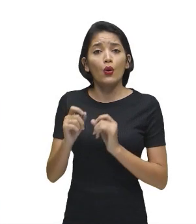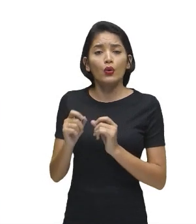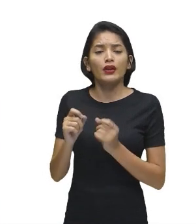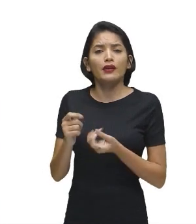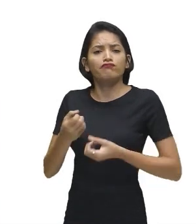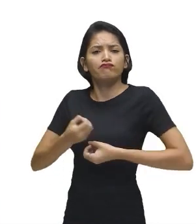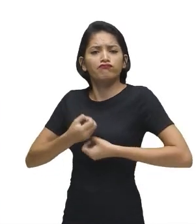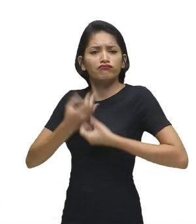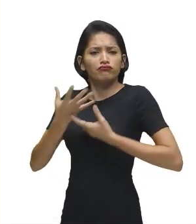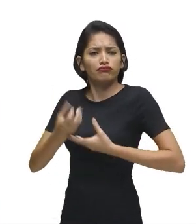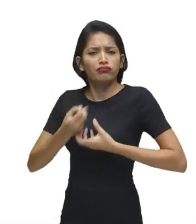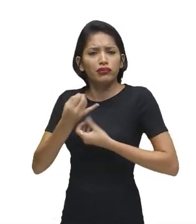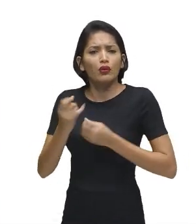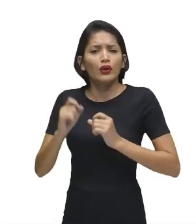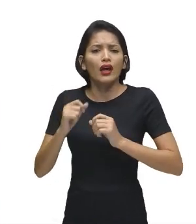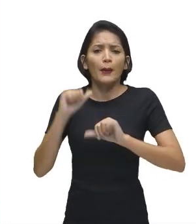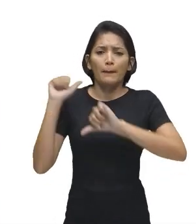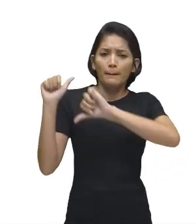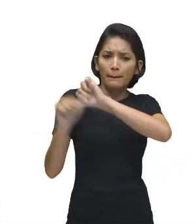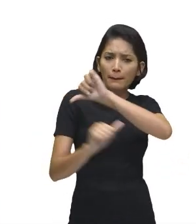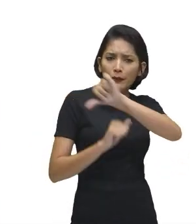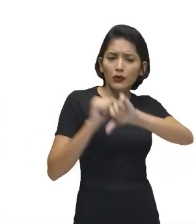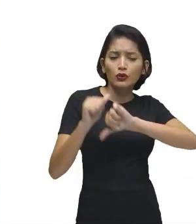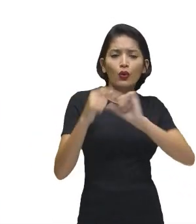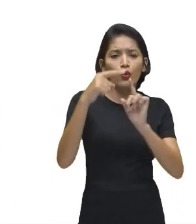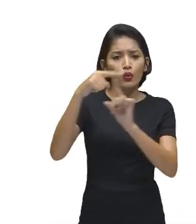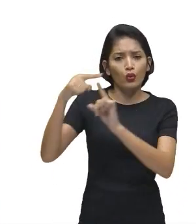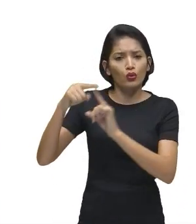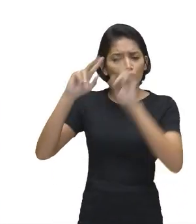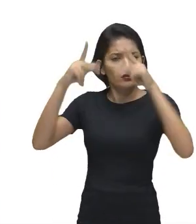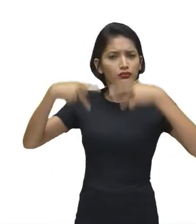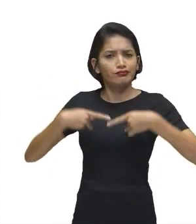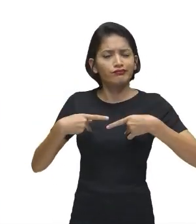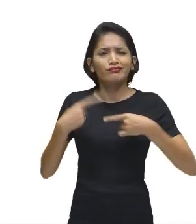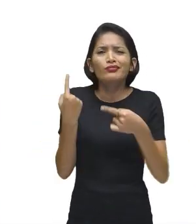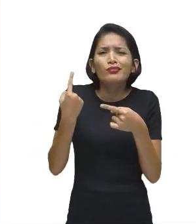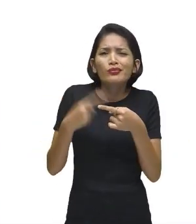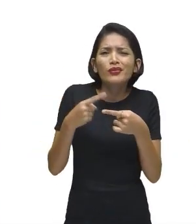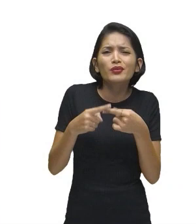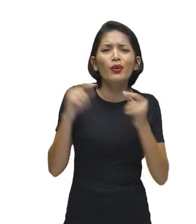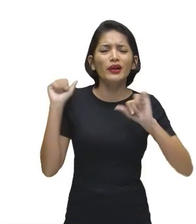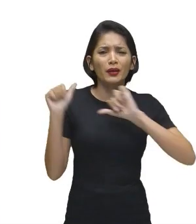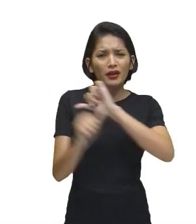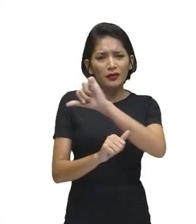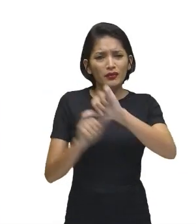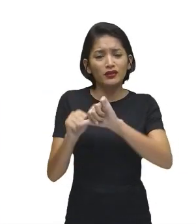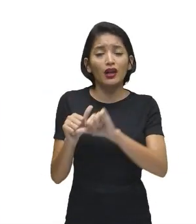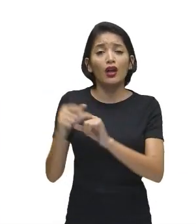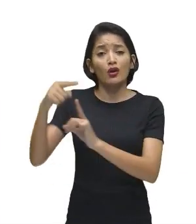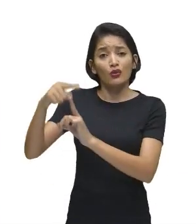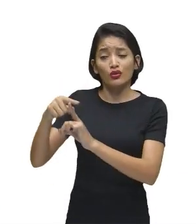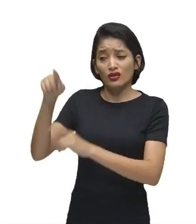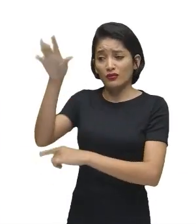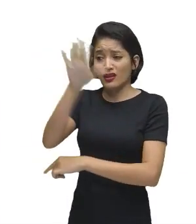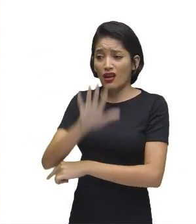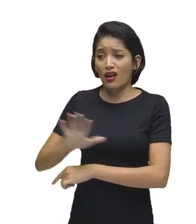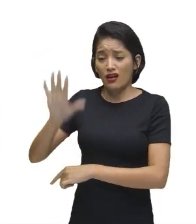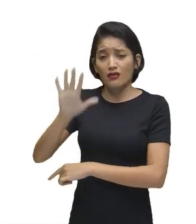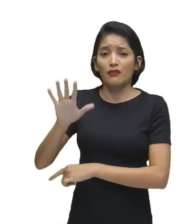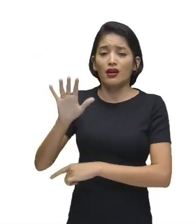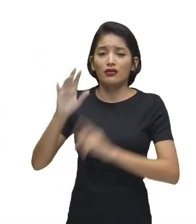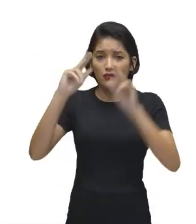vanguarda que deformou a figura humana. Então, por que ele deformou a figura humana? Vamos na continuidade?